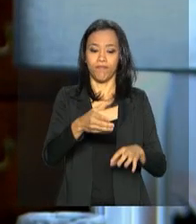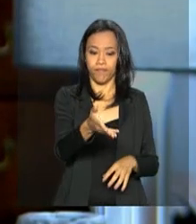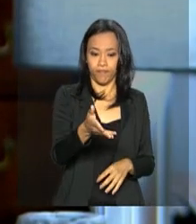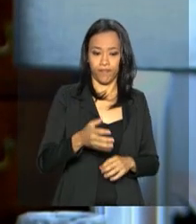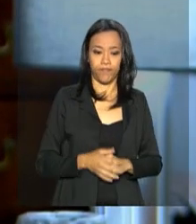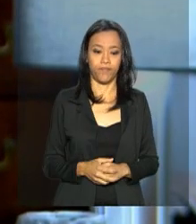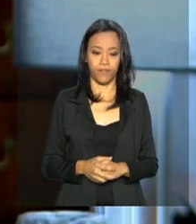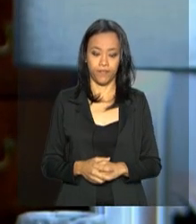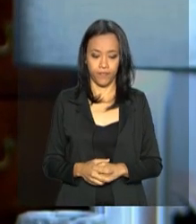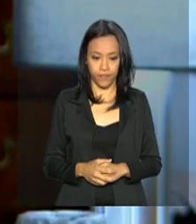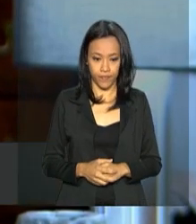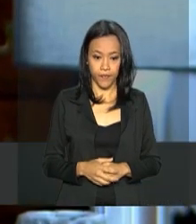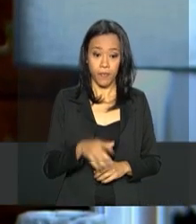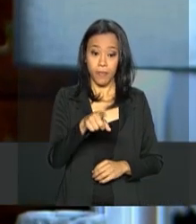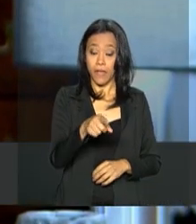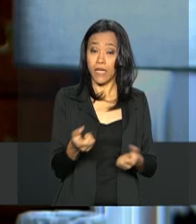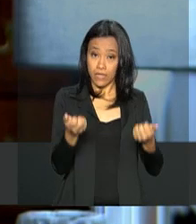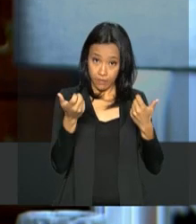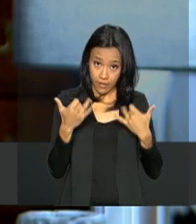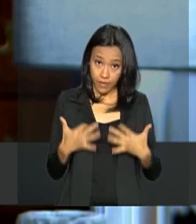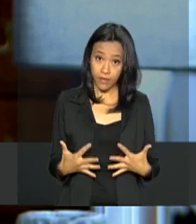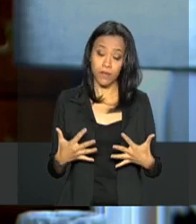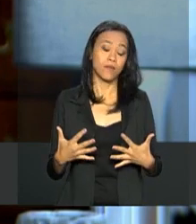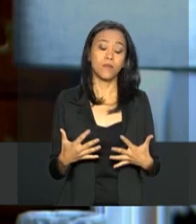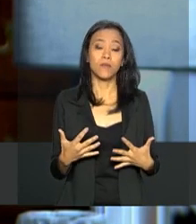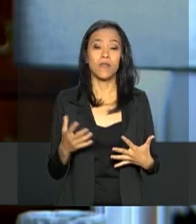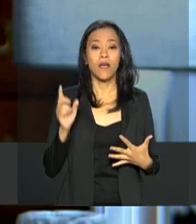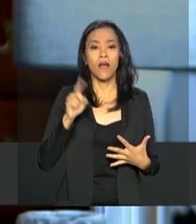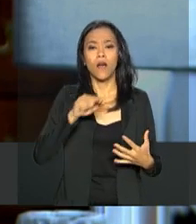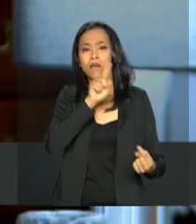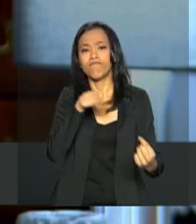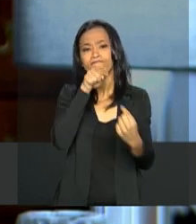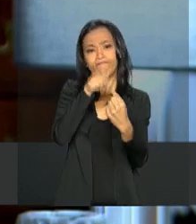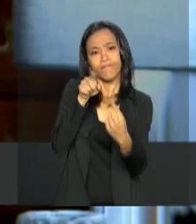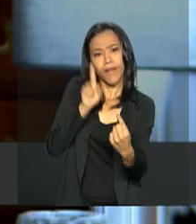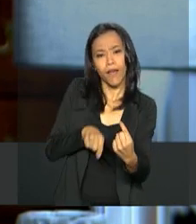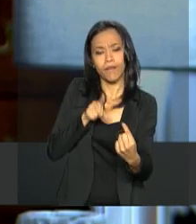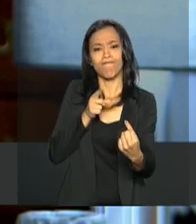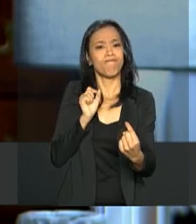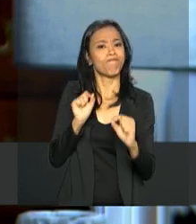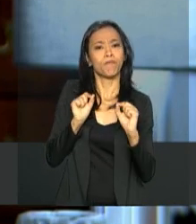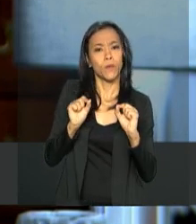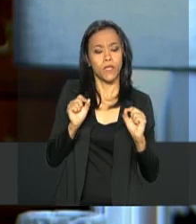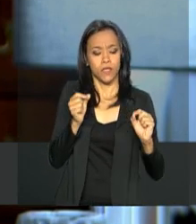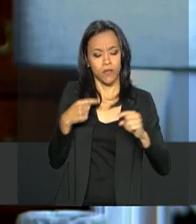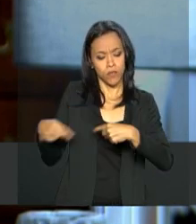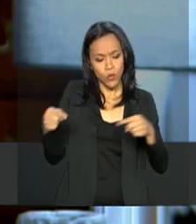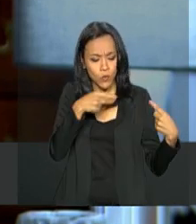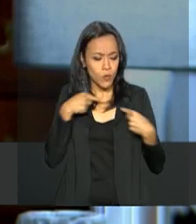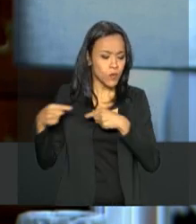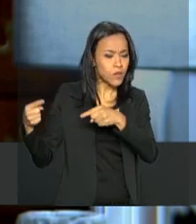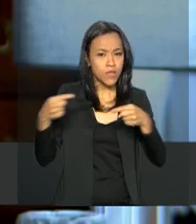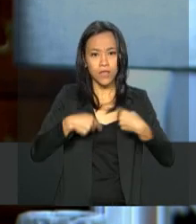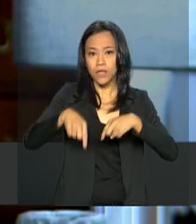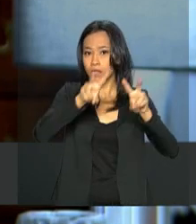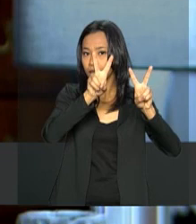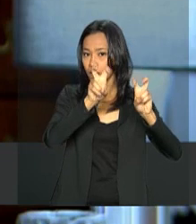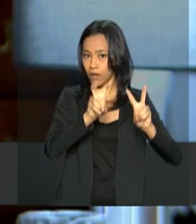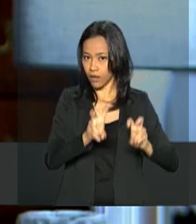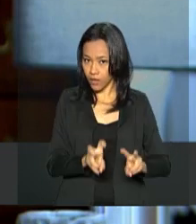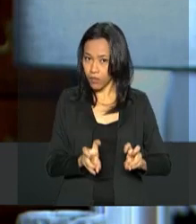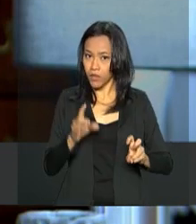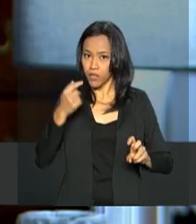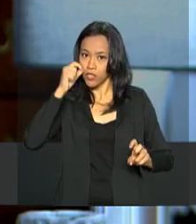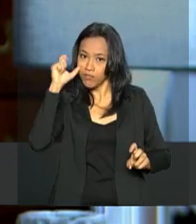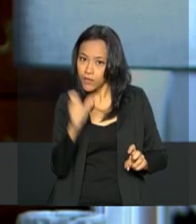uma ocasião de discutir assuntos de interesse comum